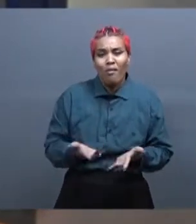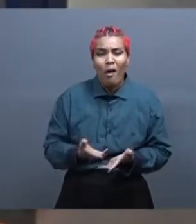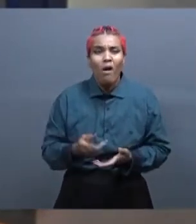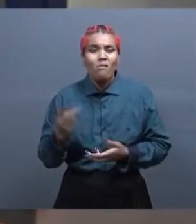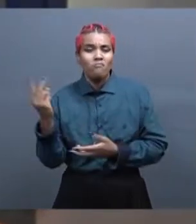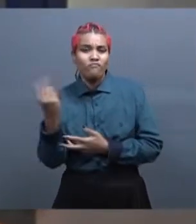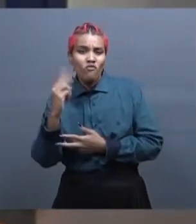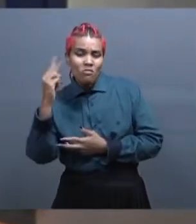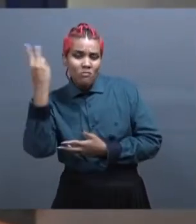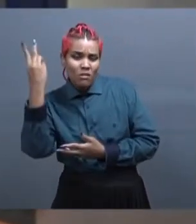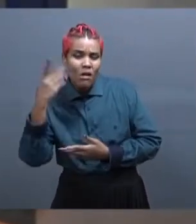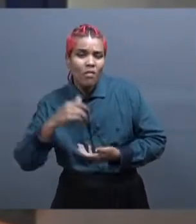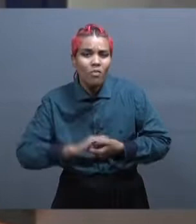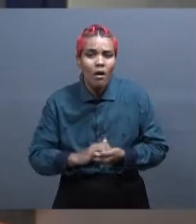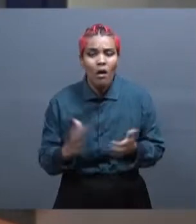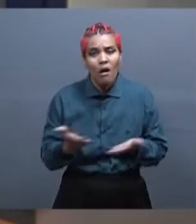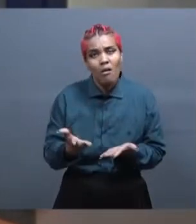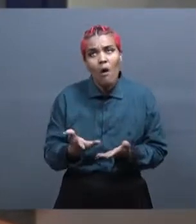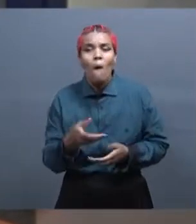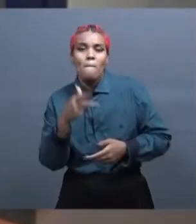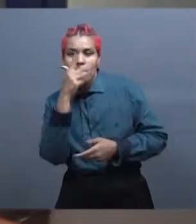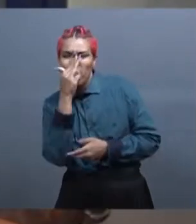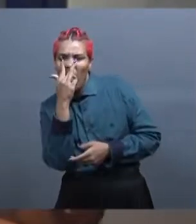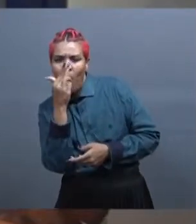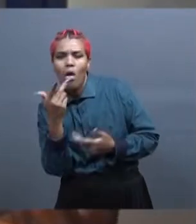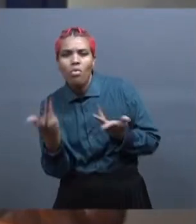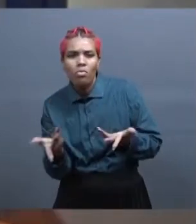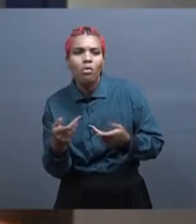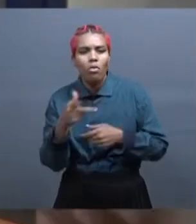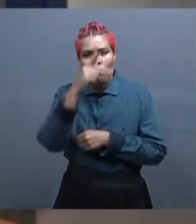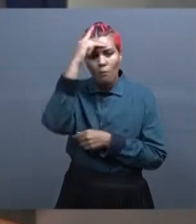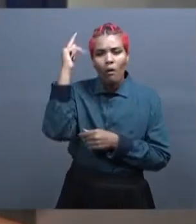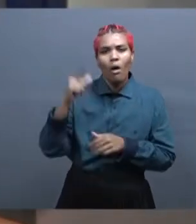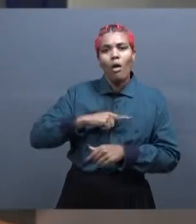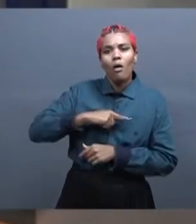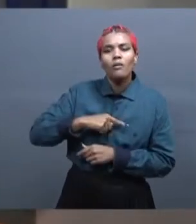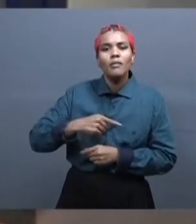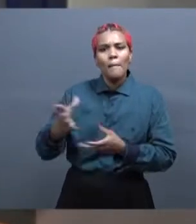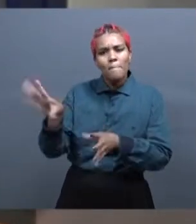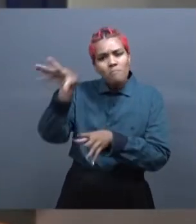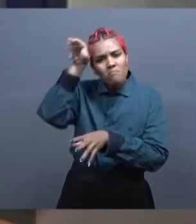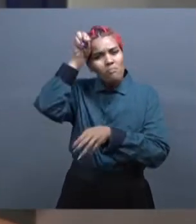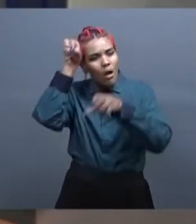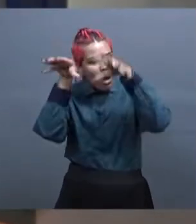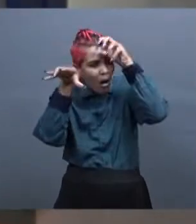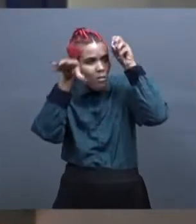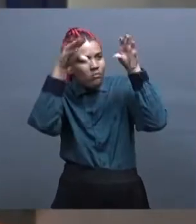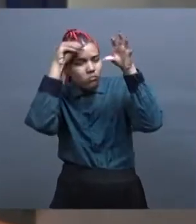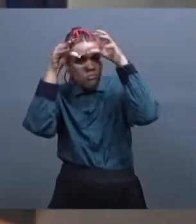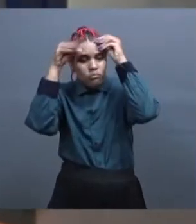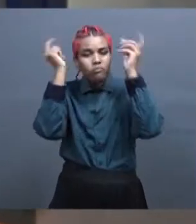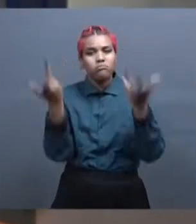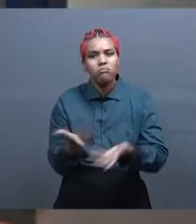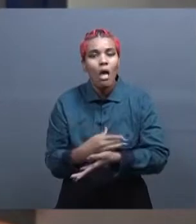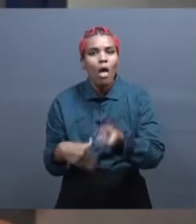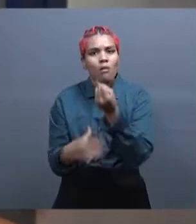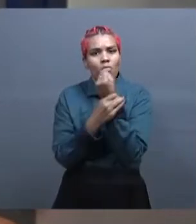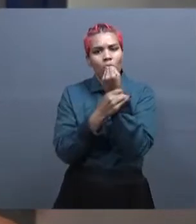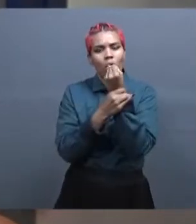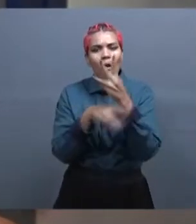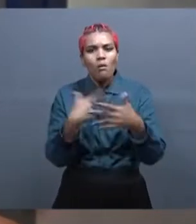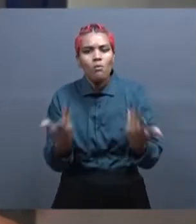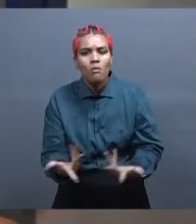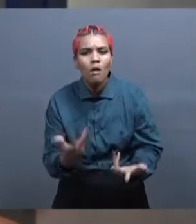as pessoas vão tendo mais conhecimento assim como é mudou muito o procedimento na questão da biossegurança tudo foi